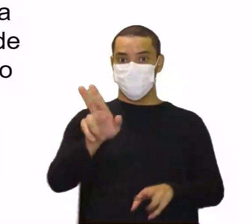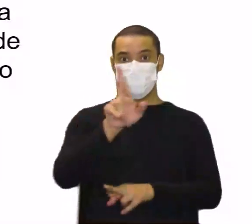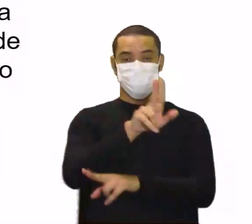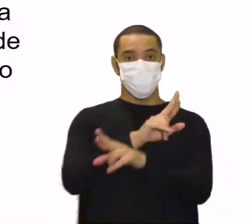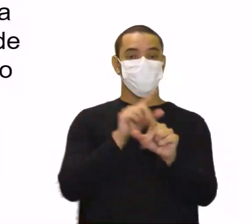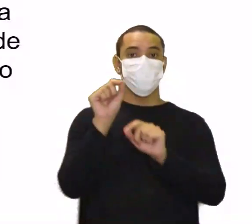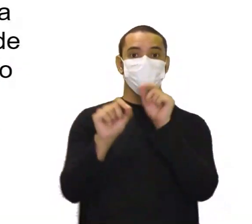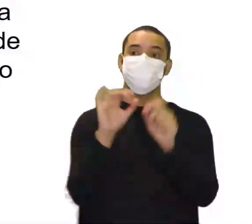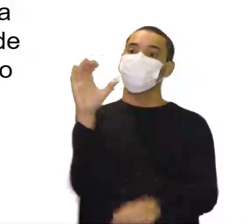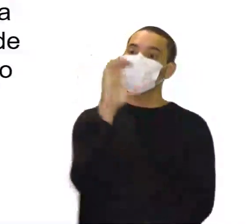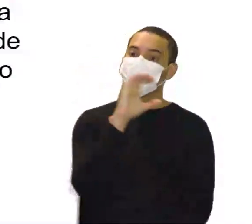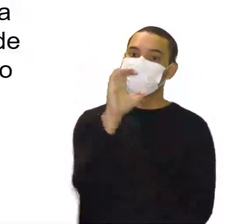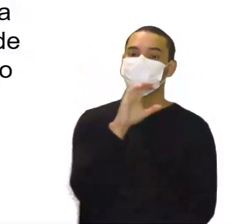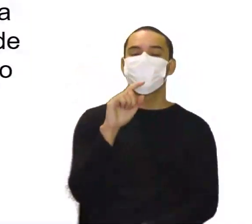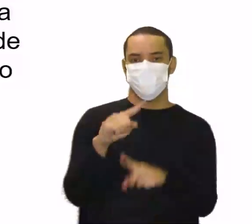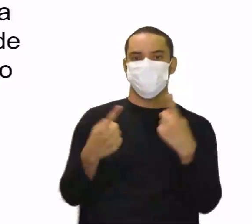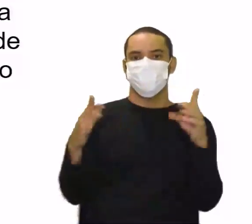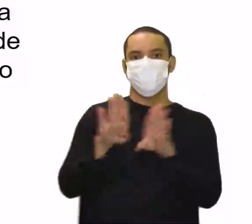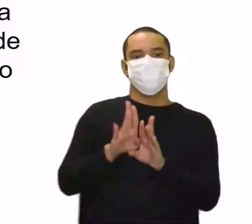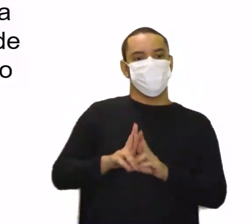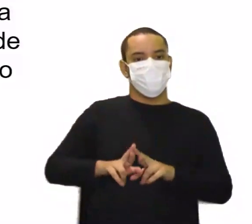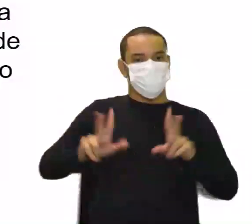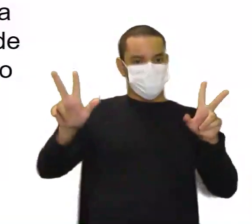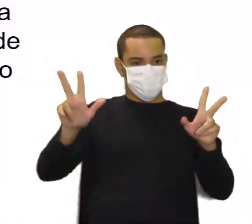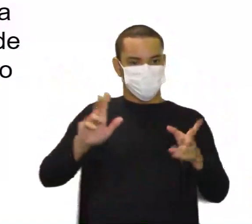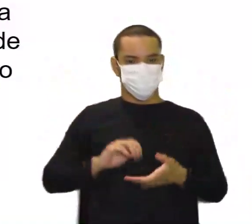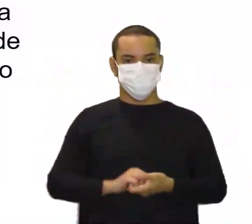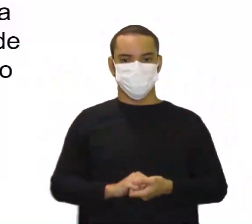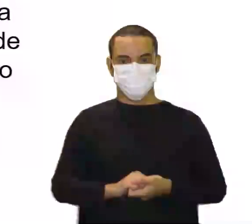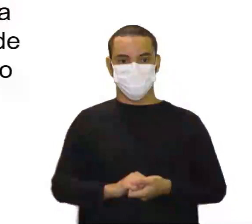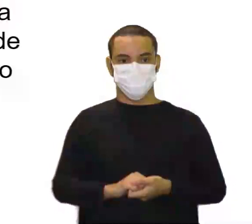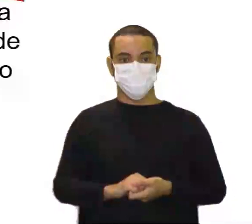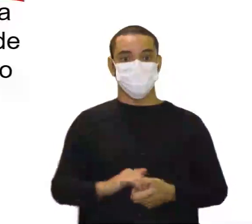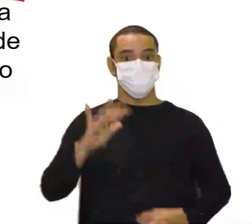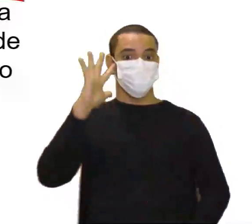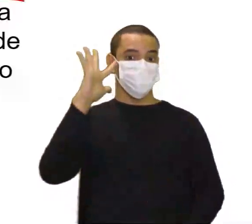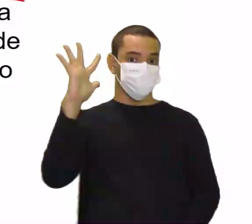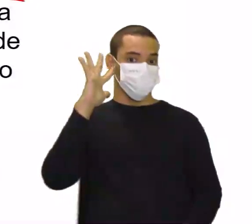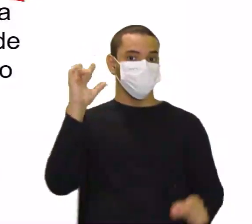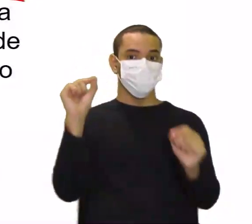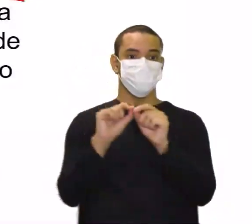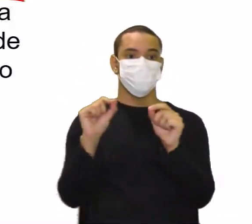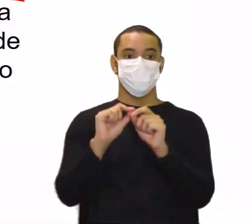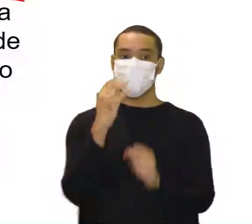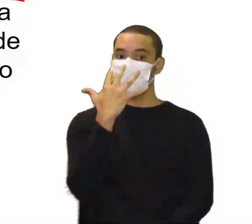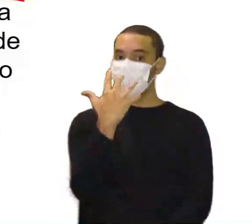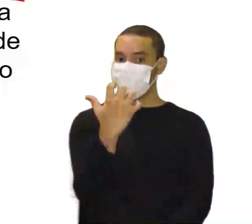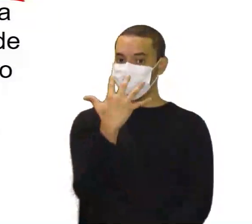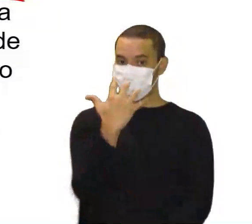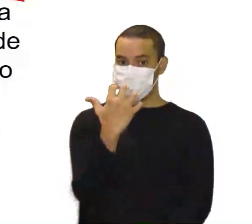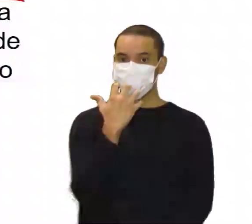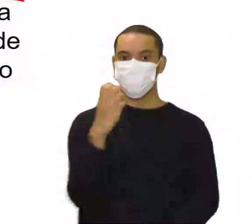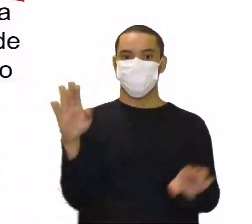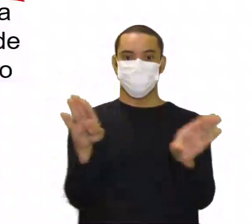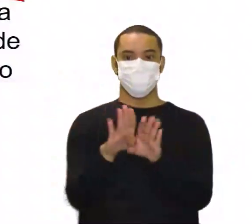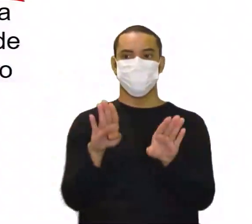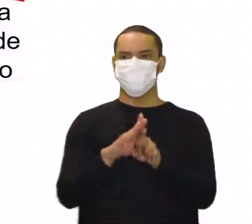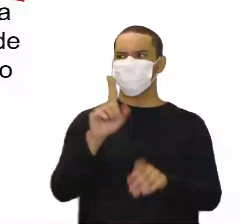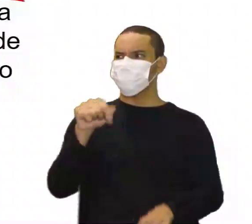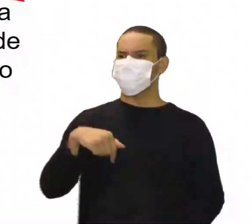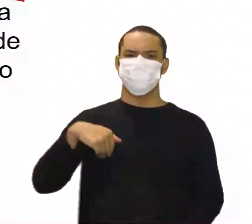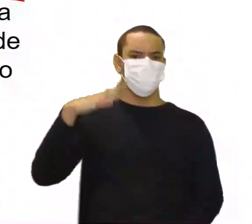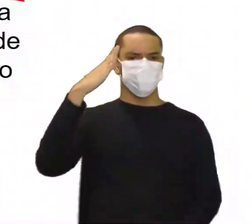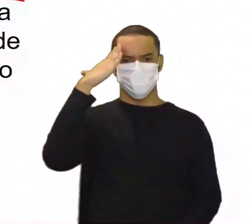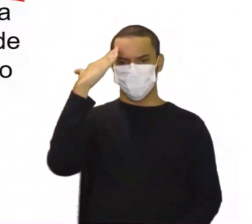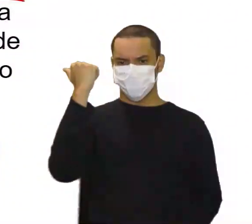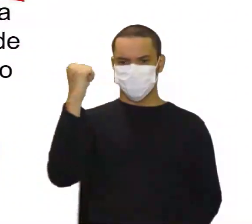em velocidades diferentes. A teoria da relatividade foi elaborada por Albert Einstein e é uma das